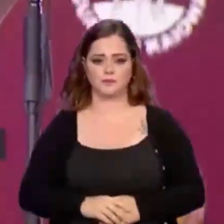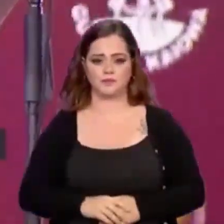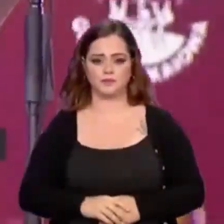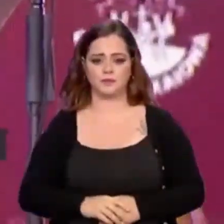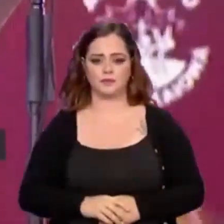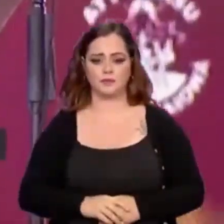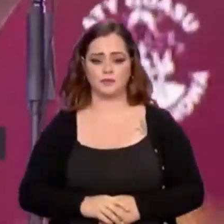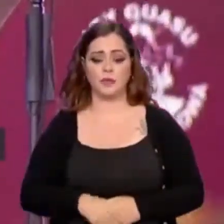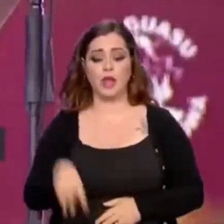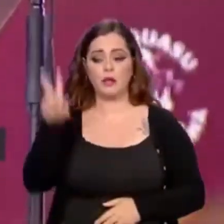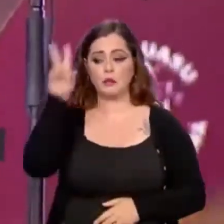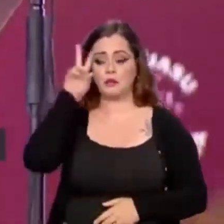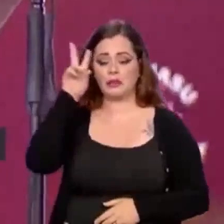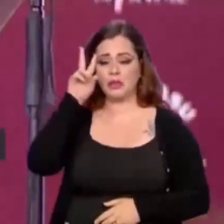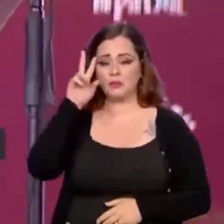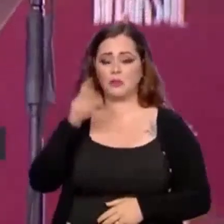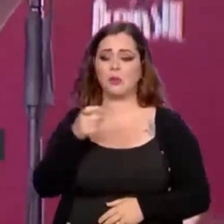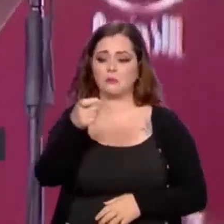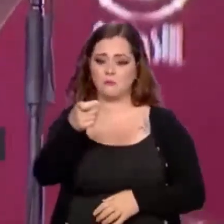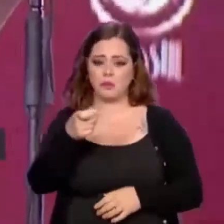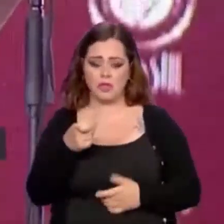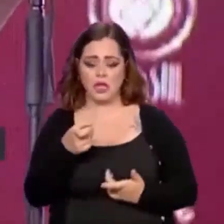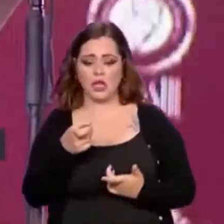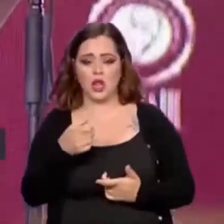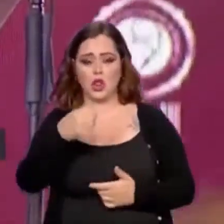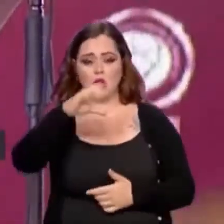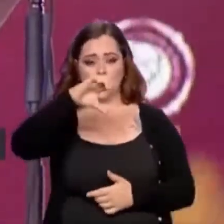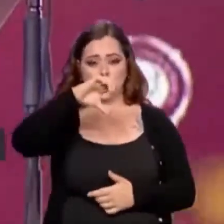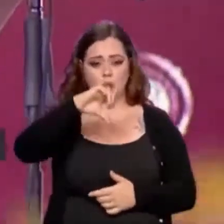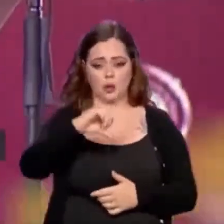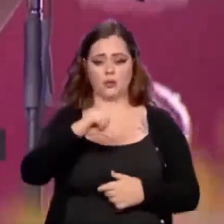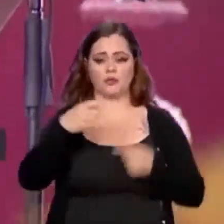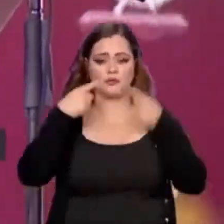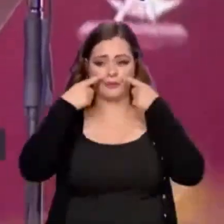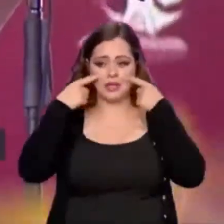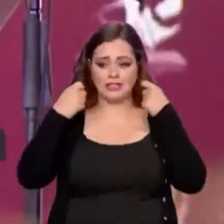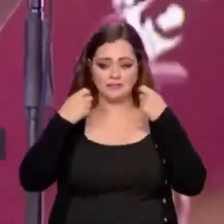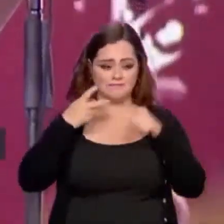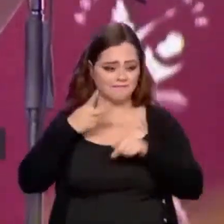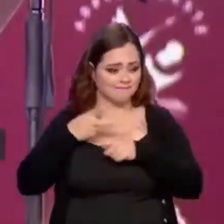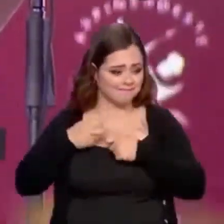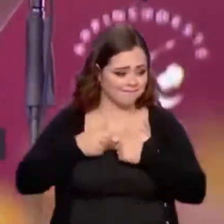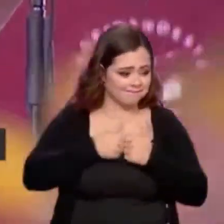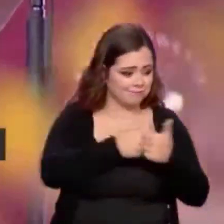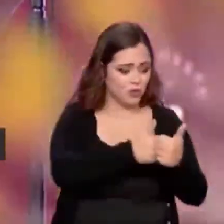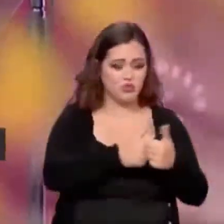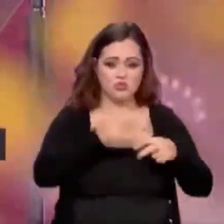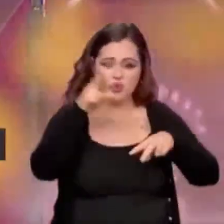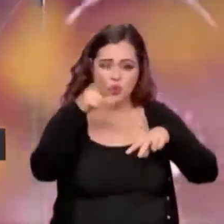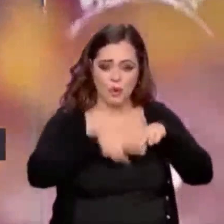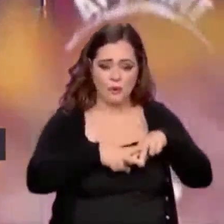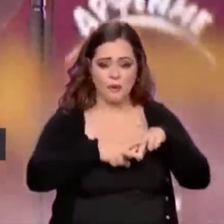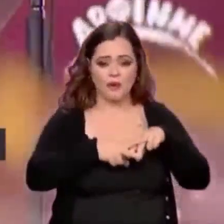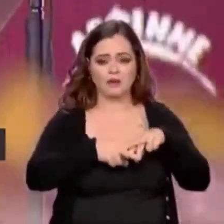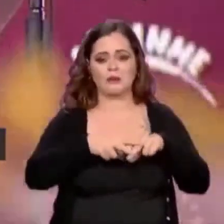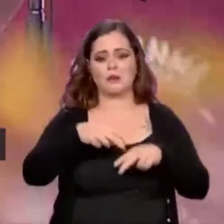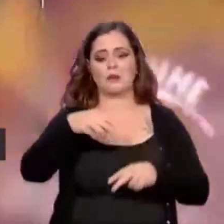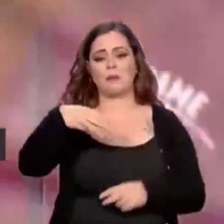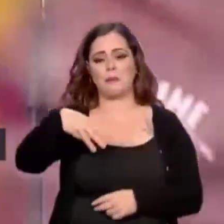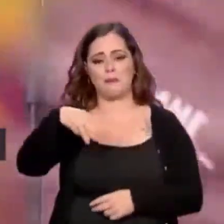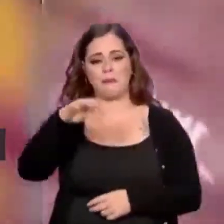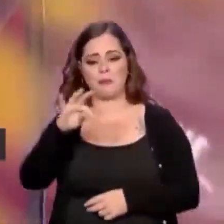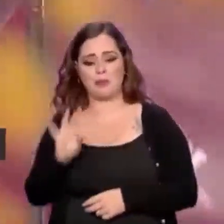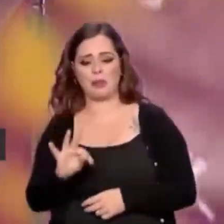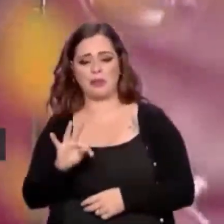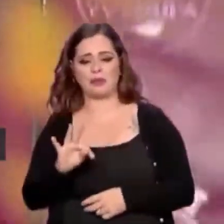o exemplo dos 9 Guarani Kaiowá que seguem presos no Mato Grosso do Sul na luta